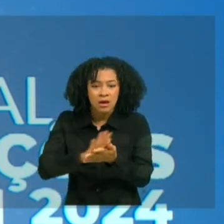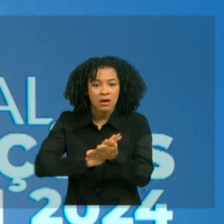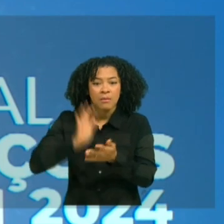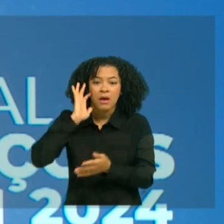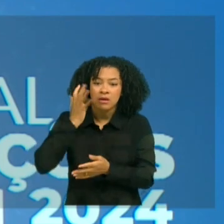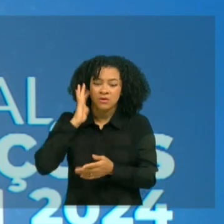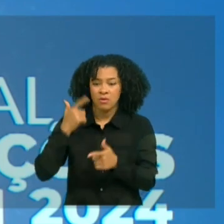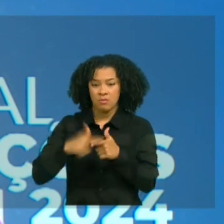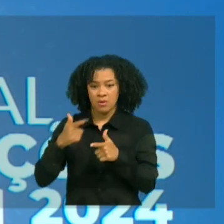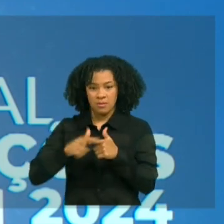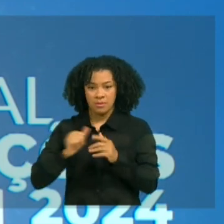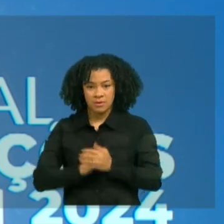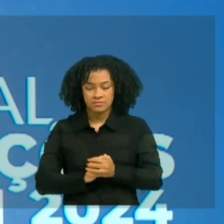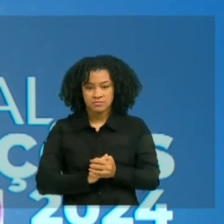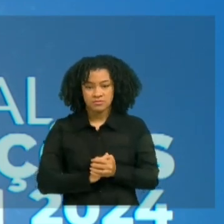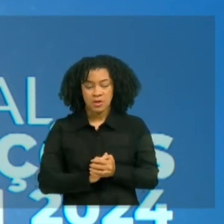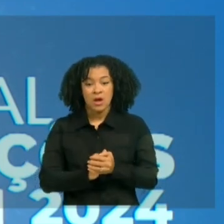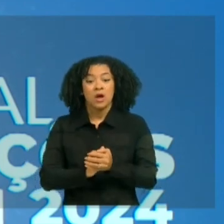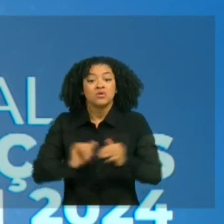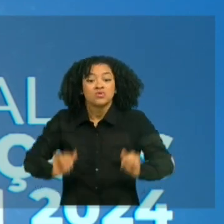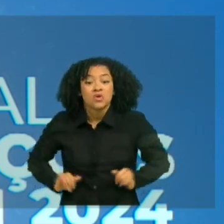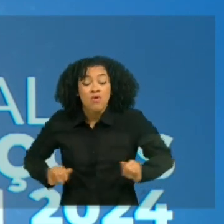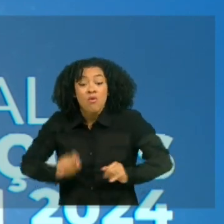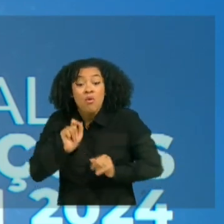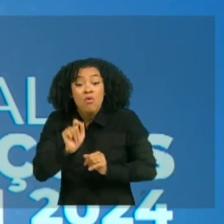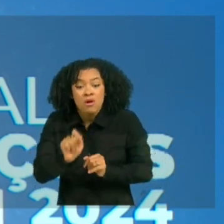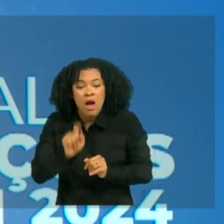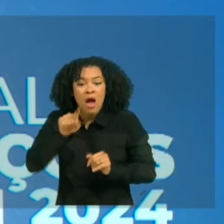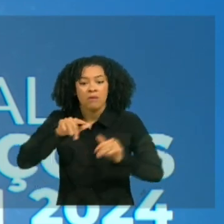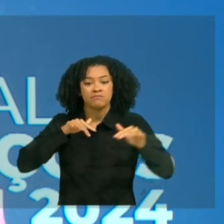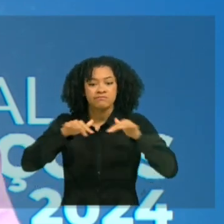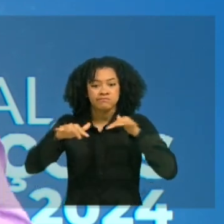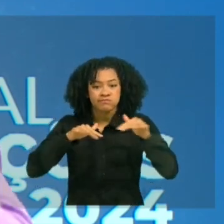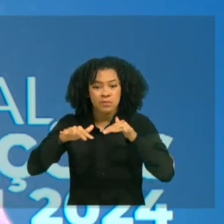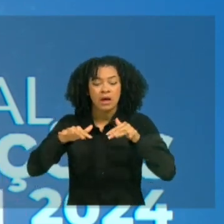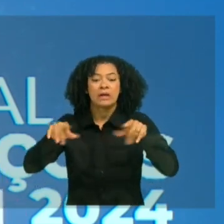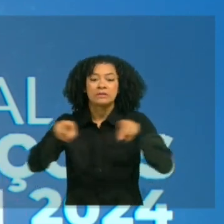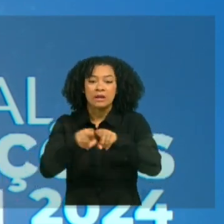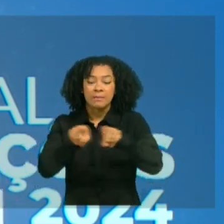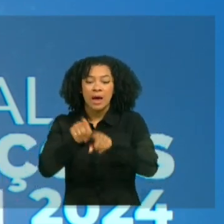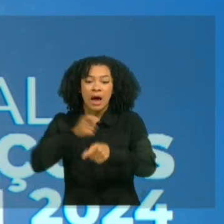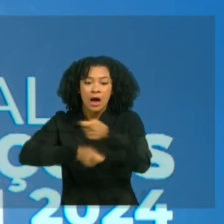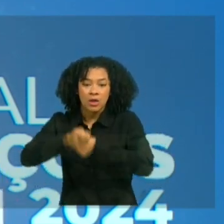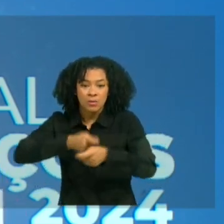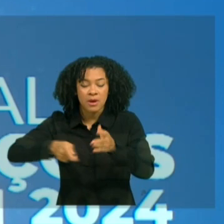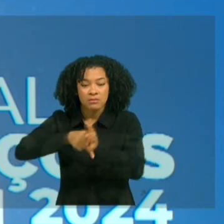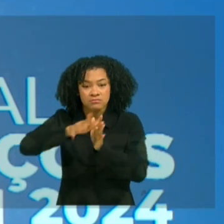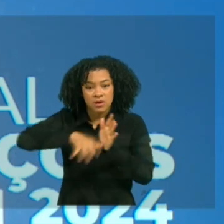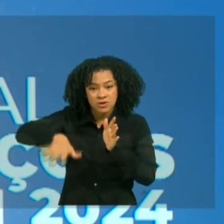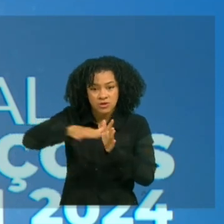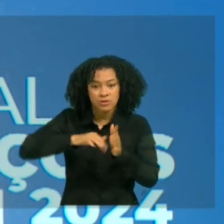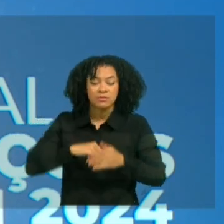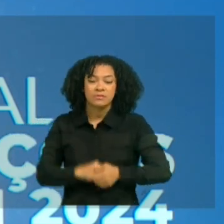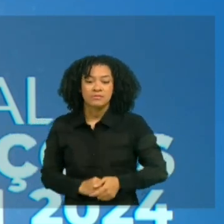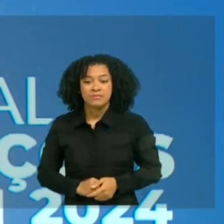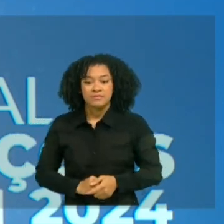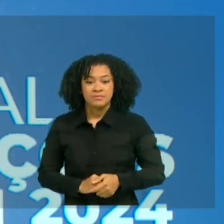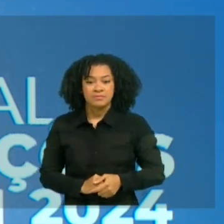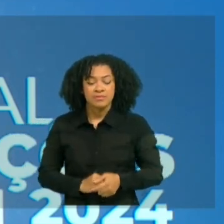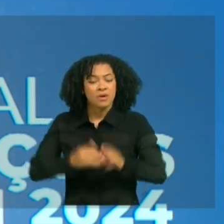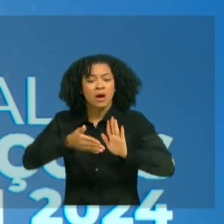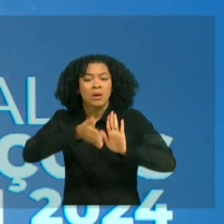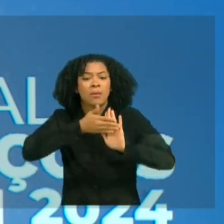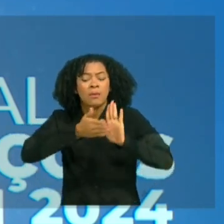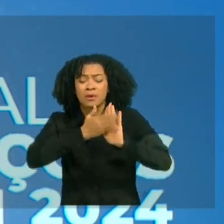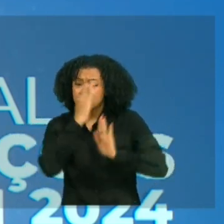o problema que afetou não só a mobilidade mas a economia da região nossa